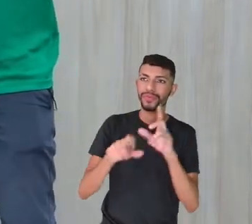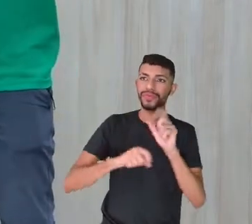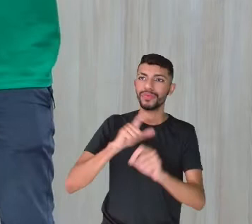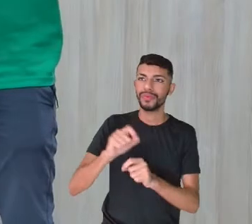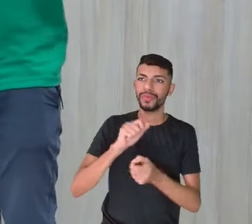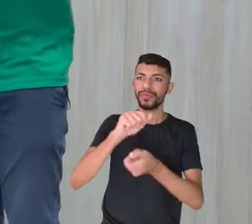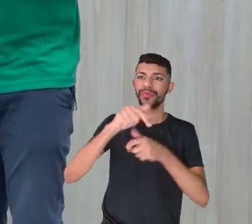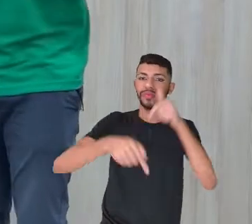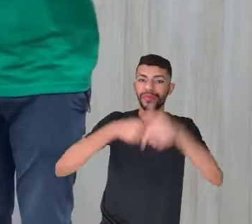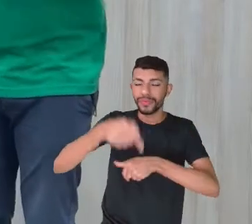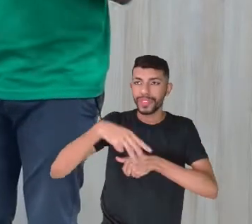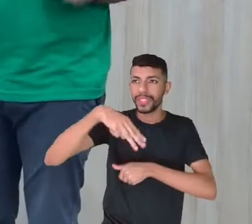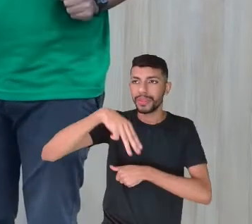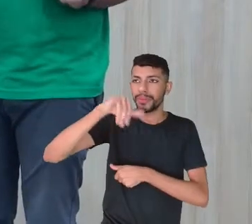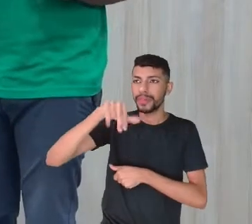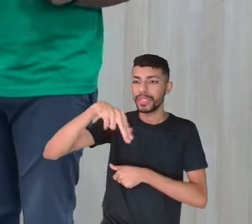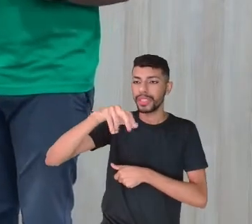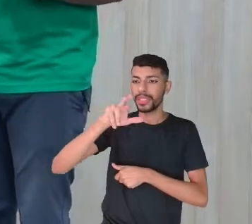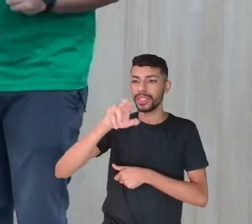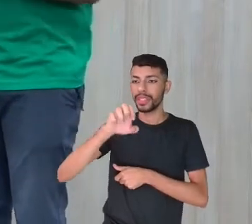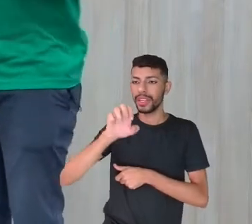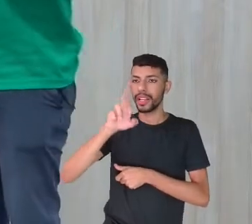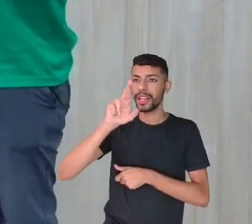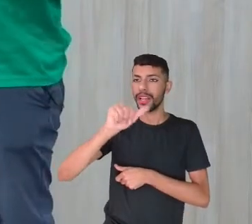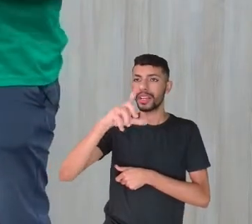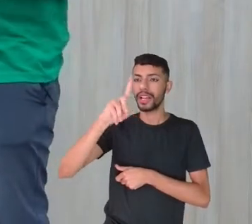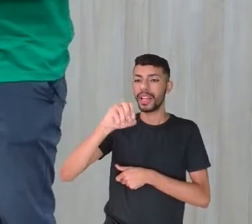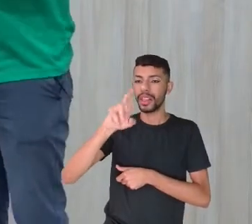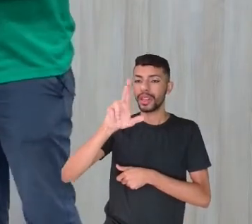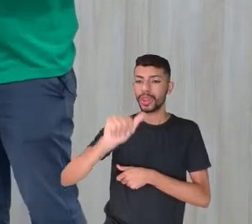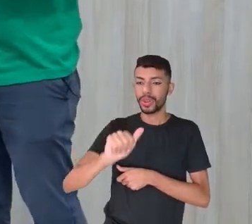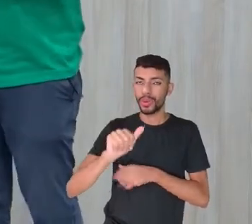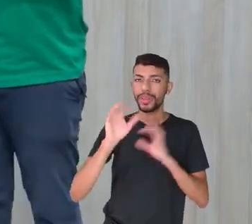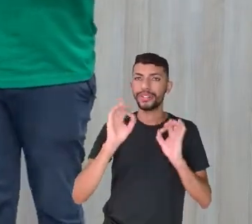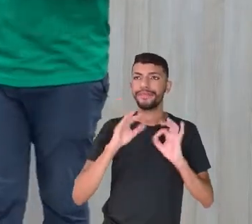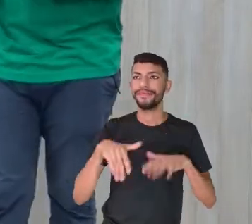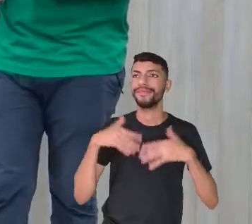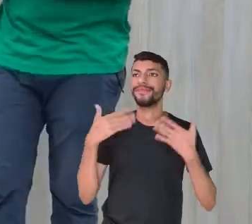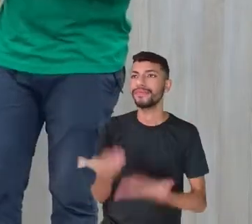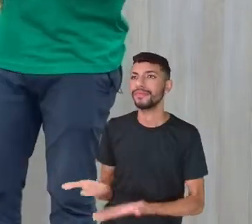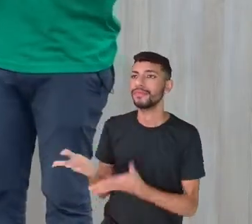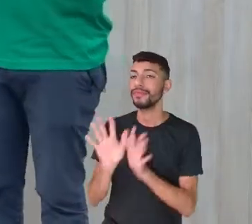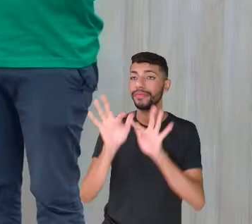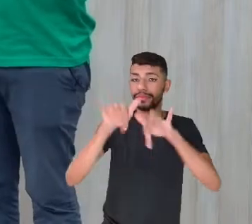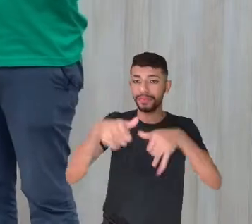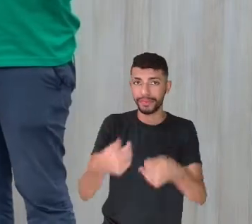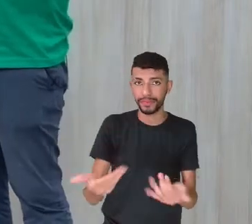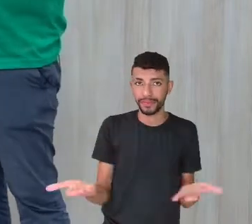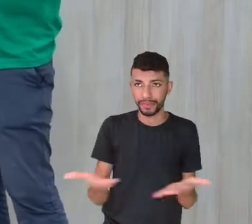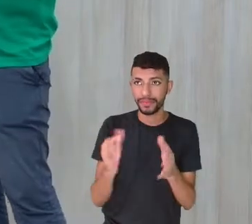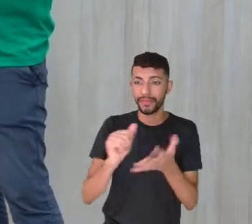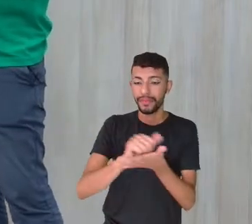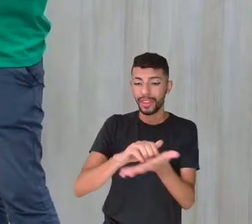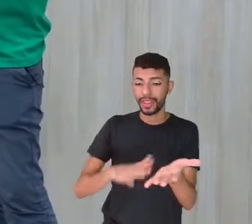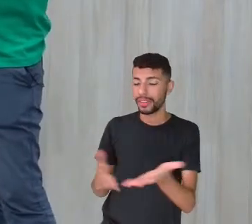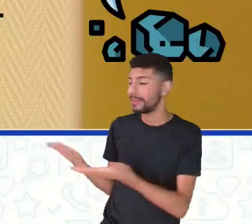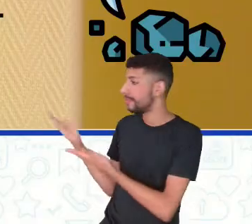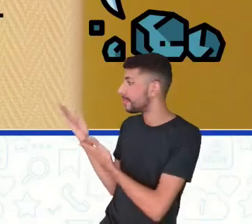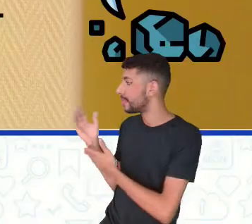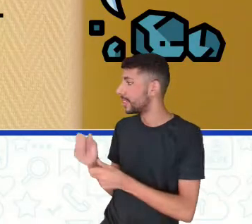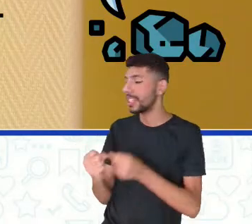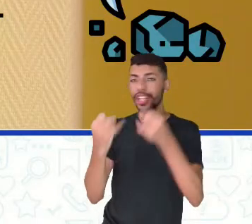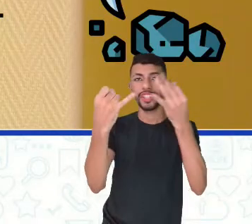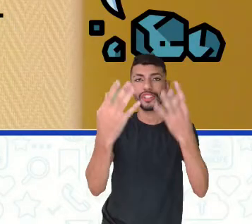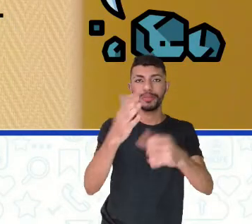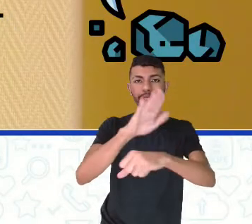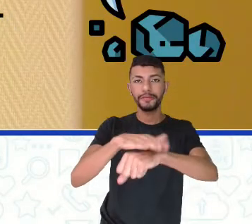mineradora não fiscalizada, beleza? Então, ó, para finalizar, tem aqui uma atividade. Diga